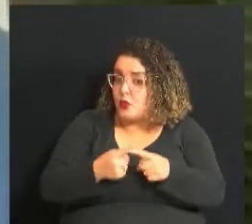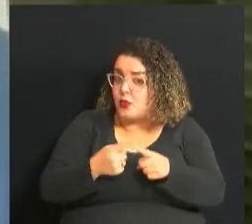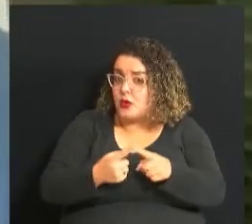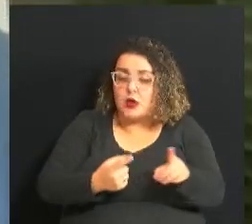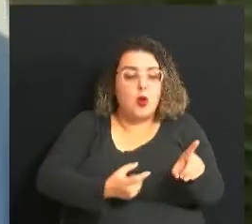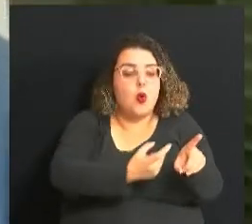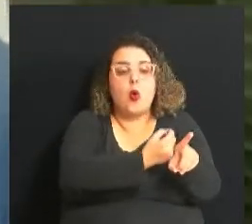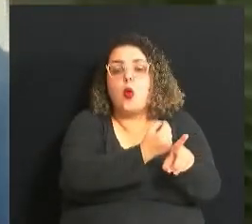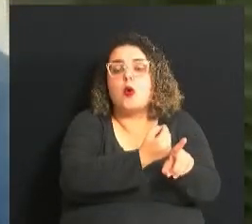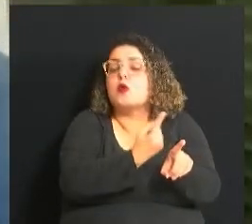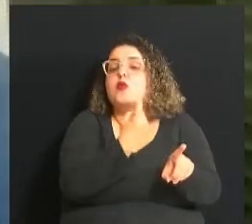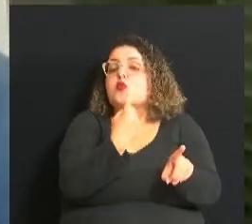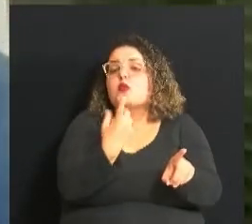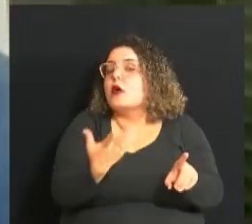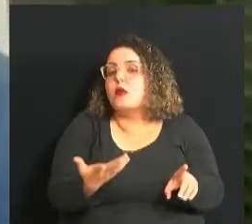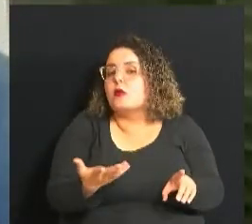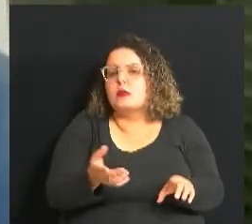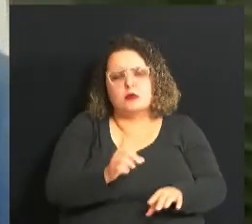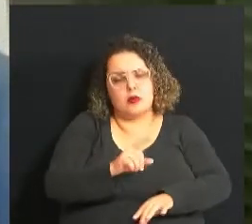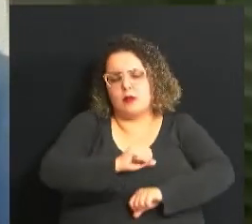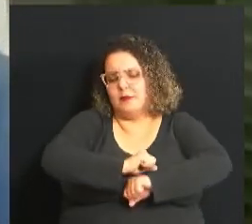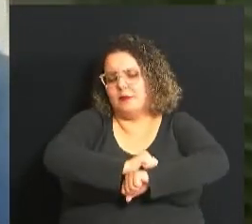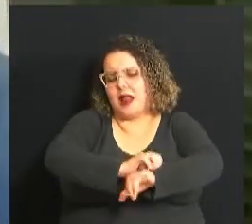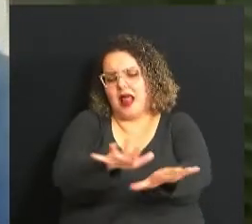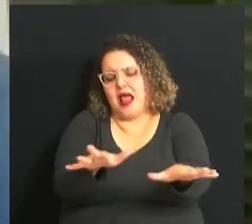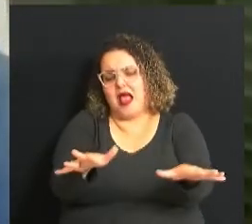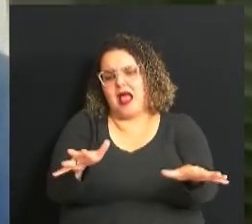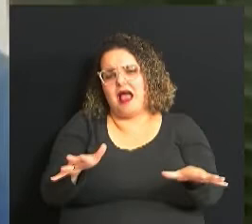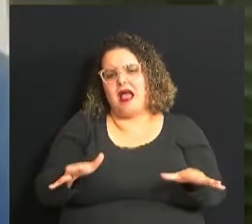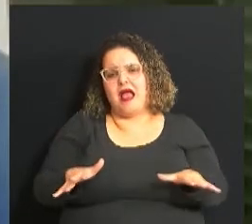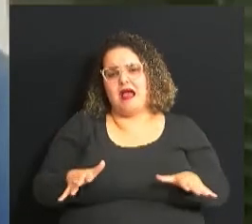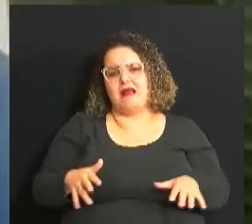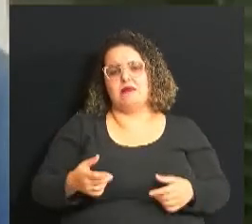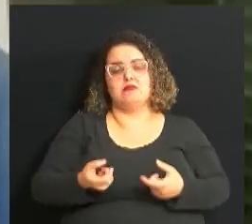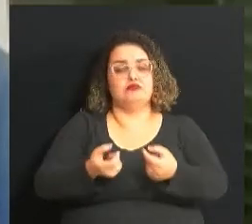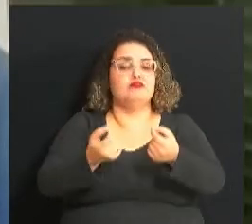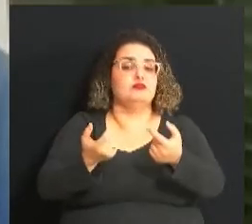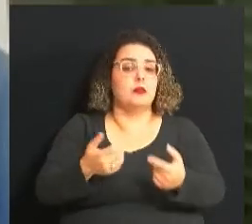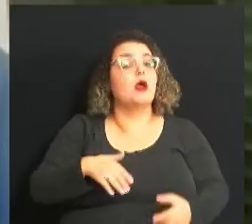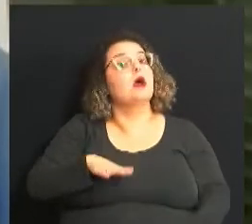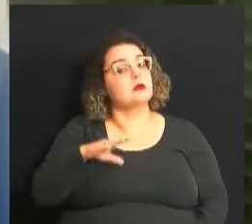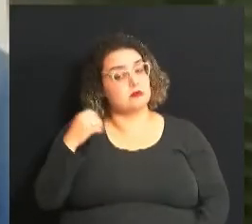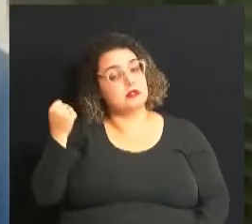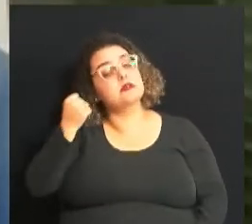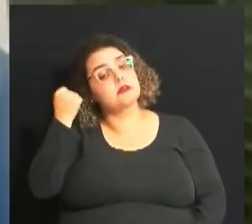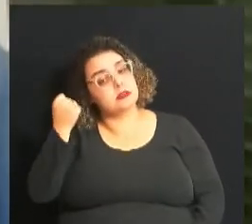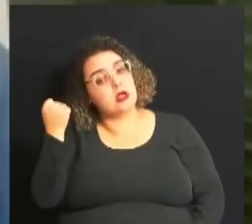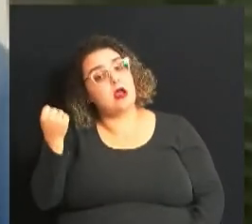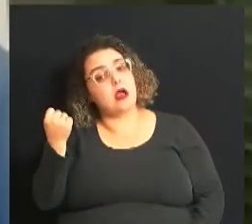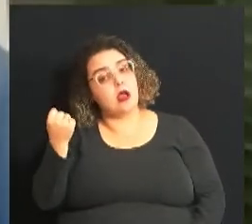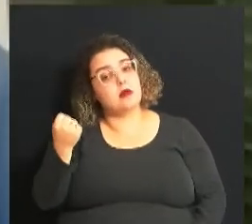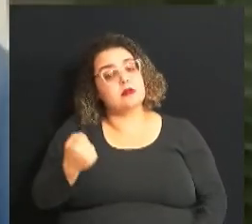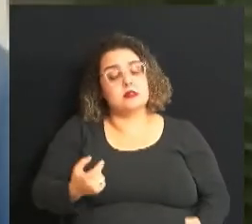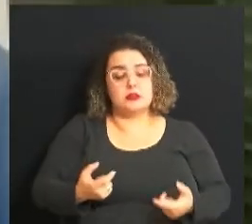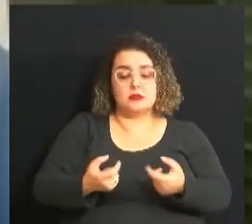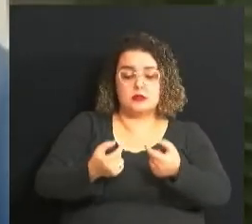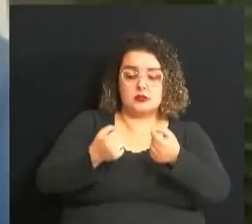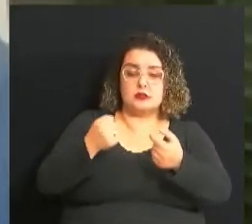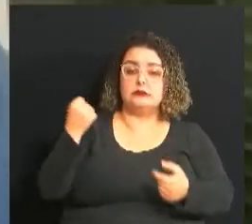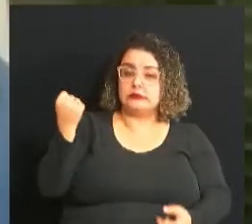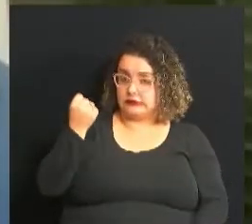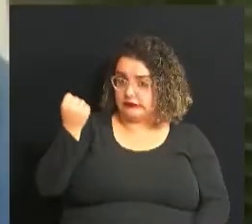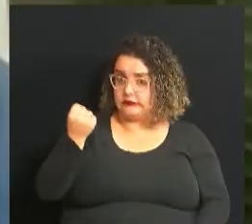É um leque de doenças diferentes. Existem doenças mais graves, cânceres mais graves, que precisam de